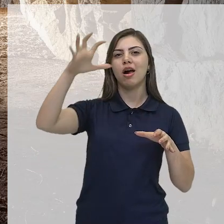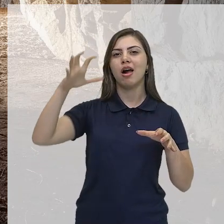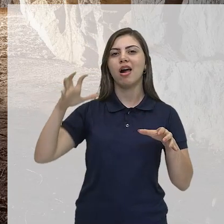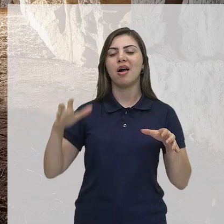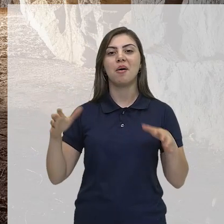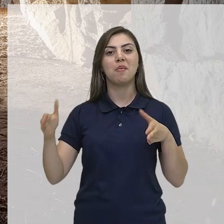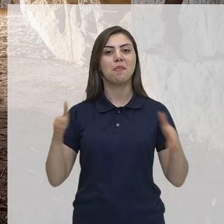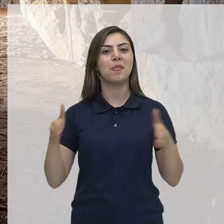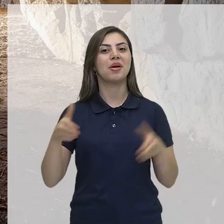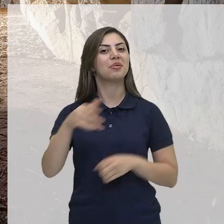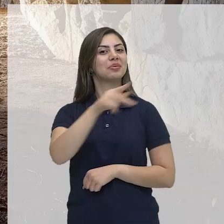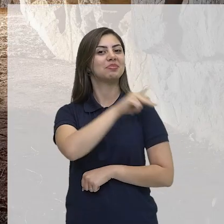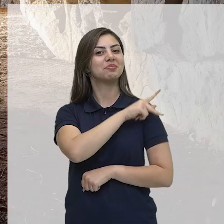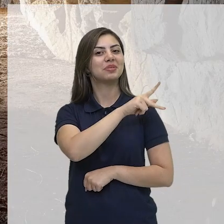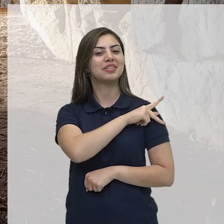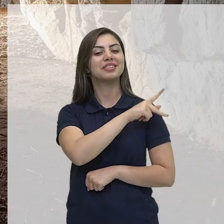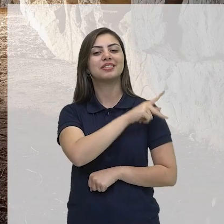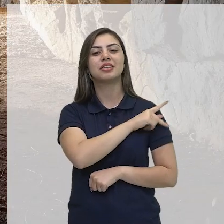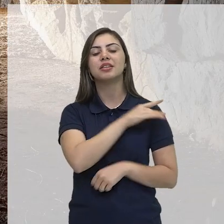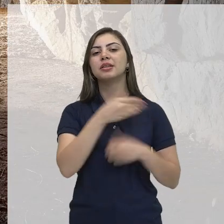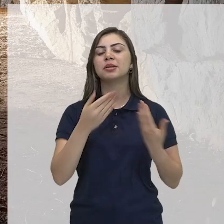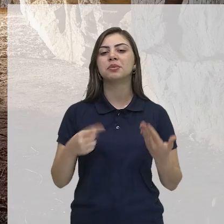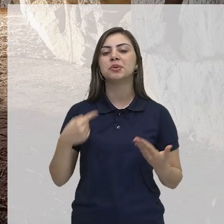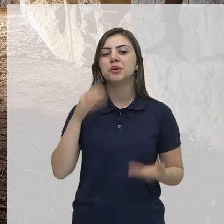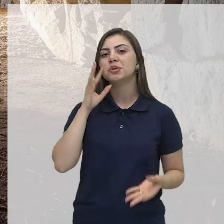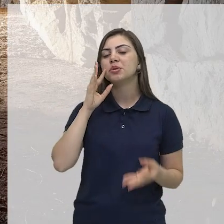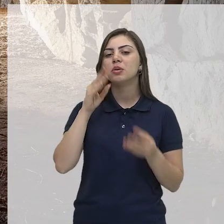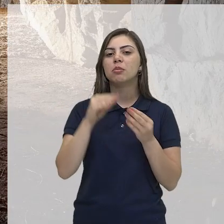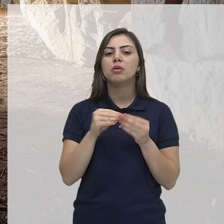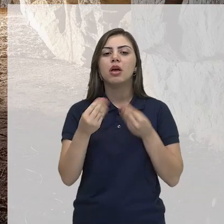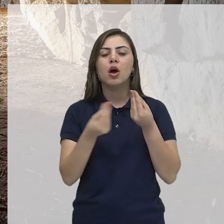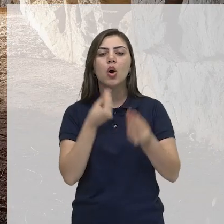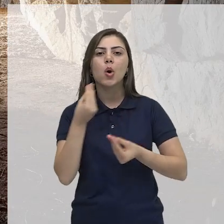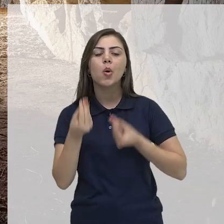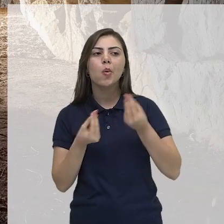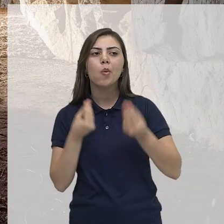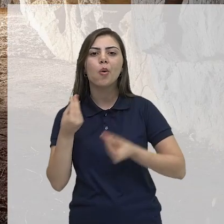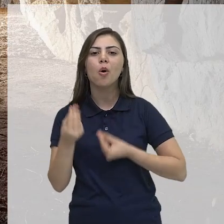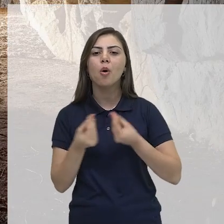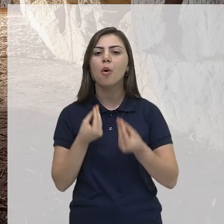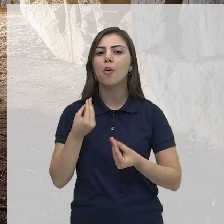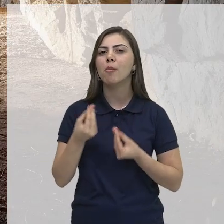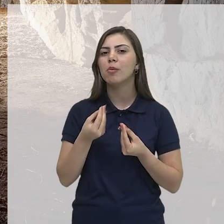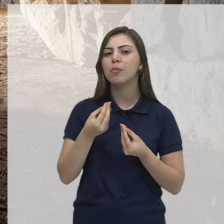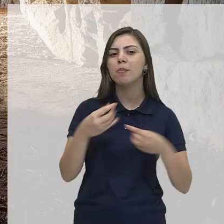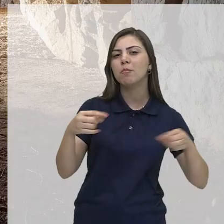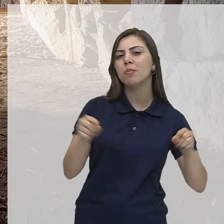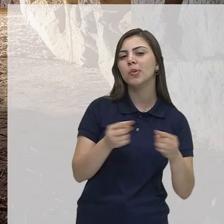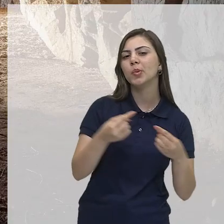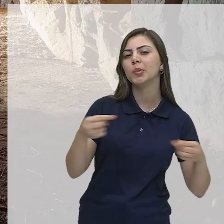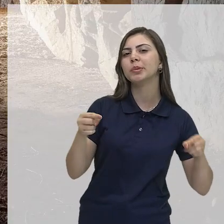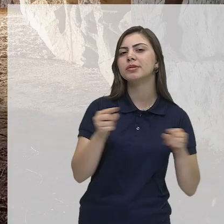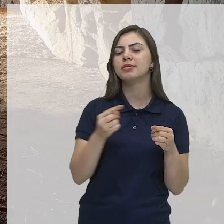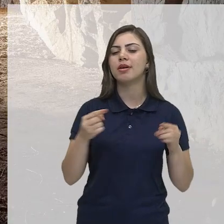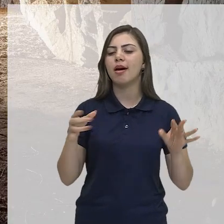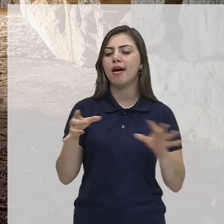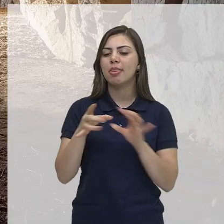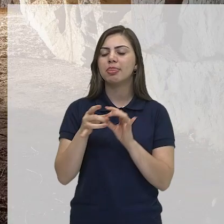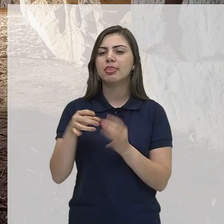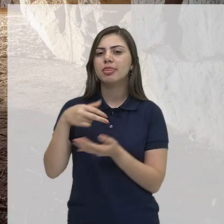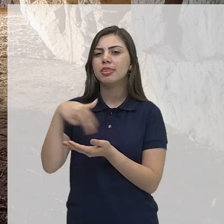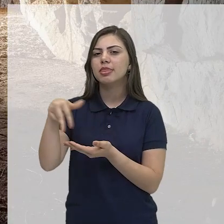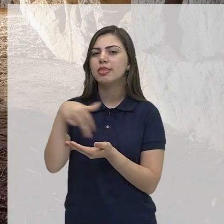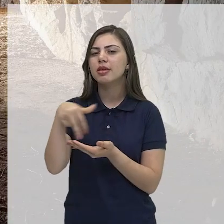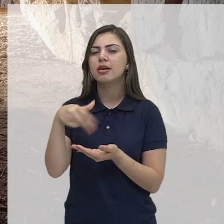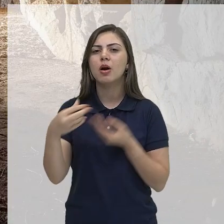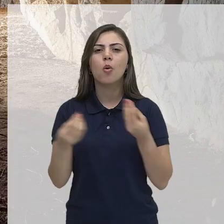para a pré-história para tentar entender como que existiam ali a questão de música, dança, como